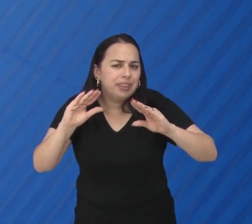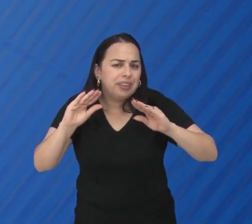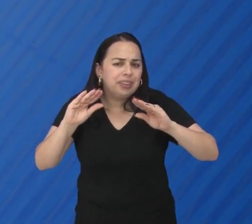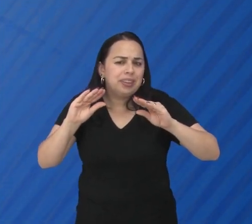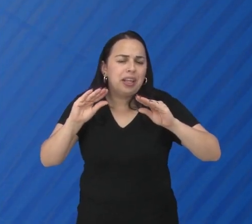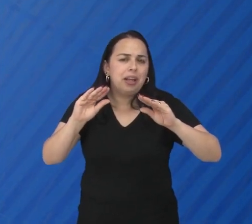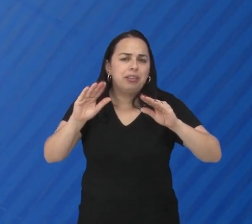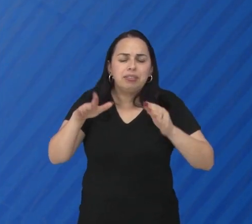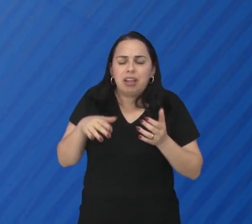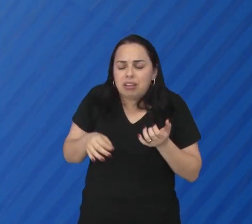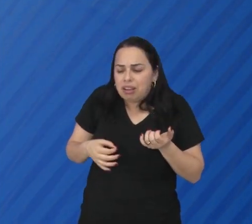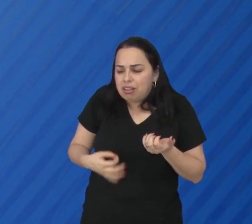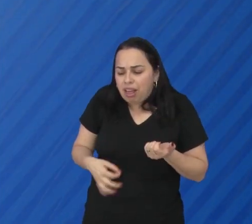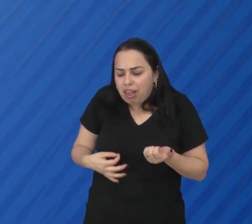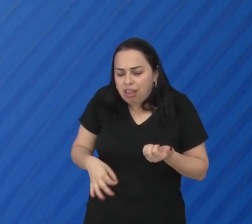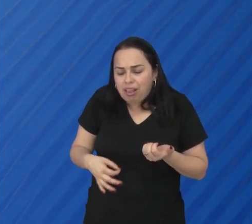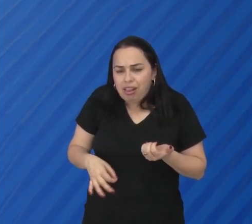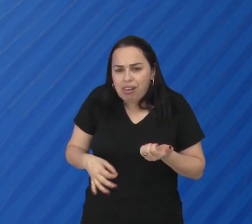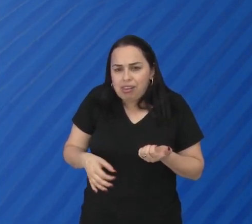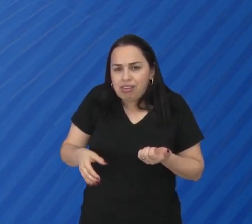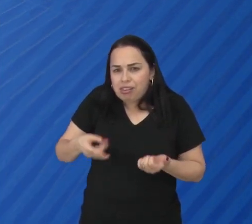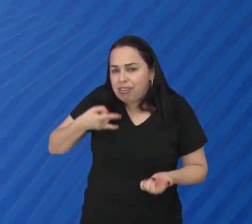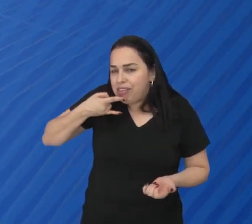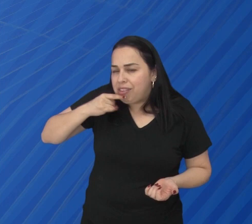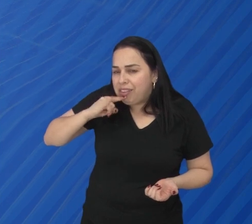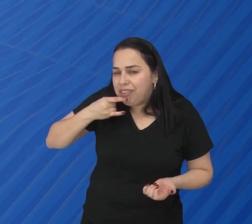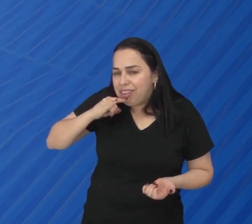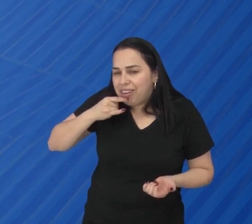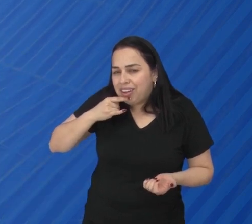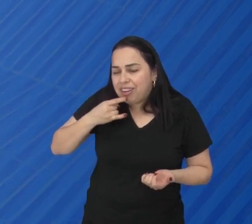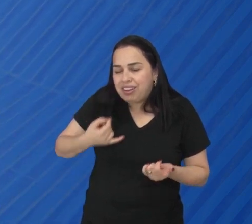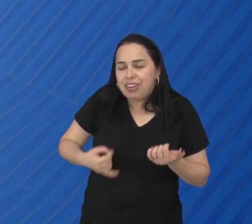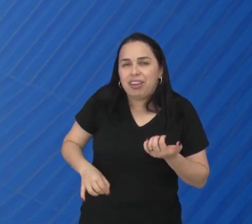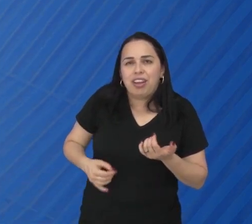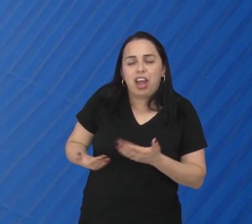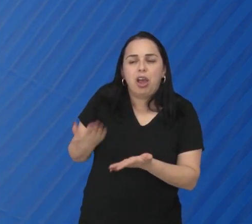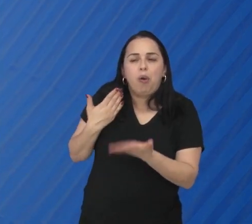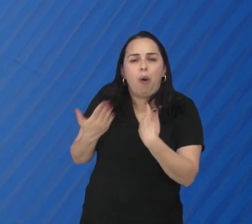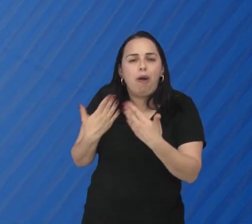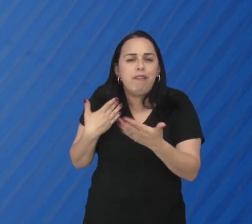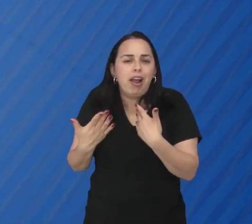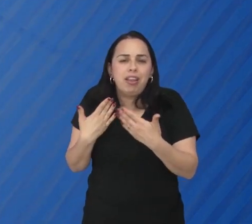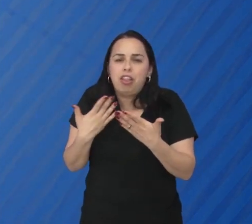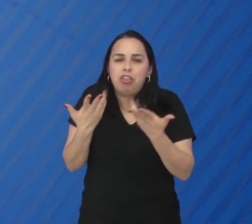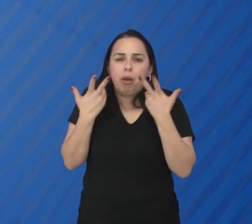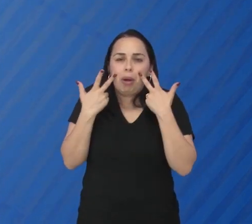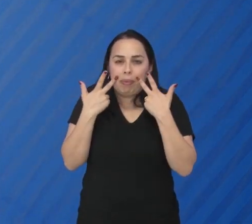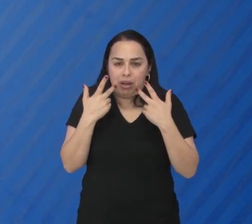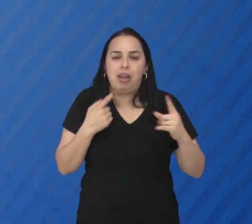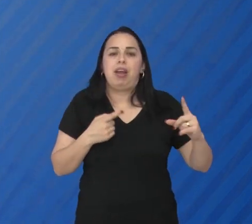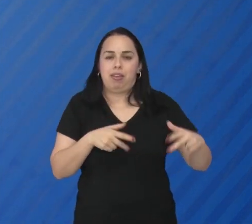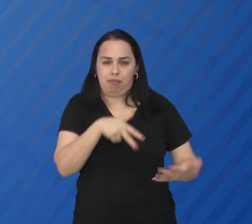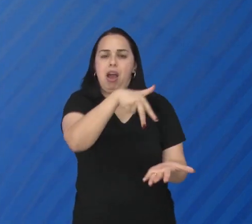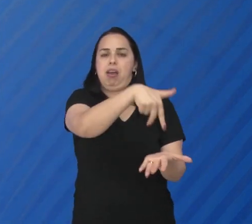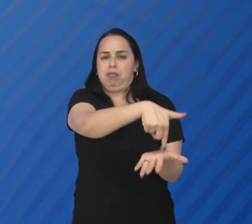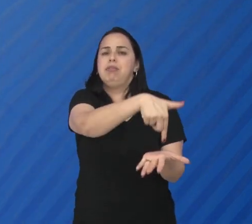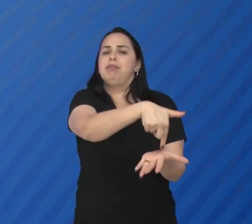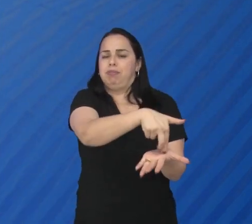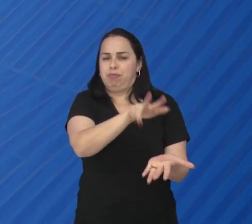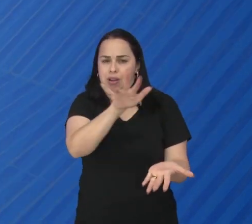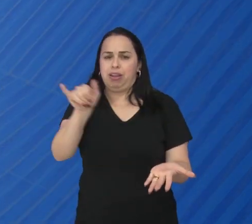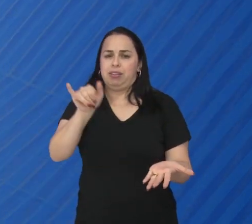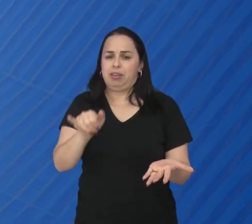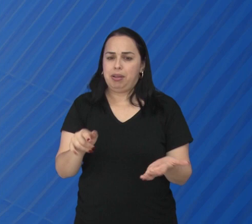Pega uma violinha, uma cachaçinha e fica ali conversando despretensiosamente que ele vai